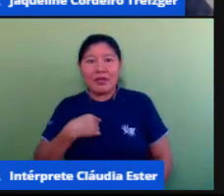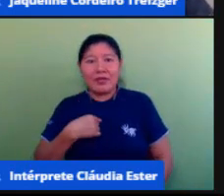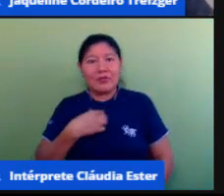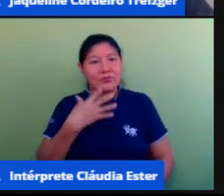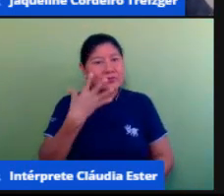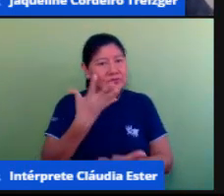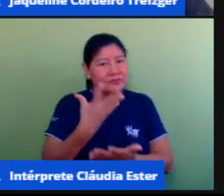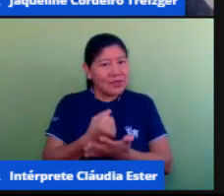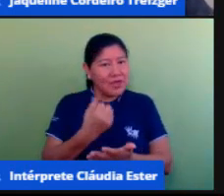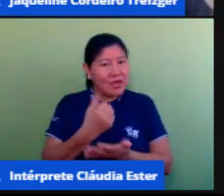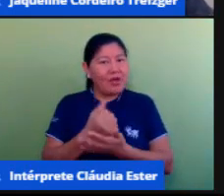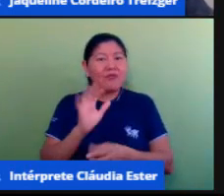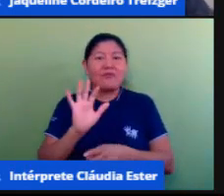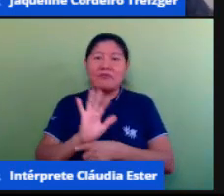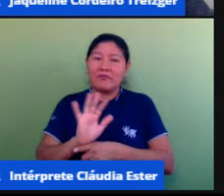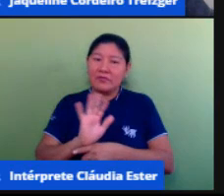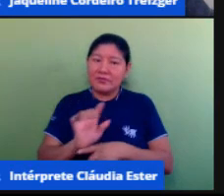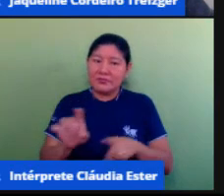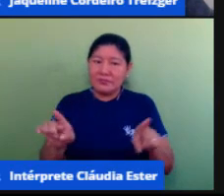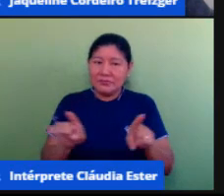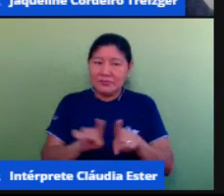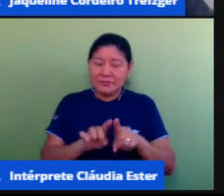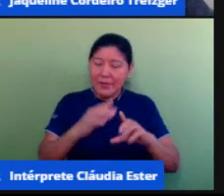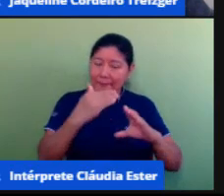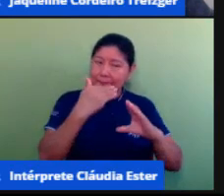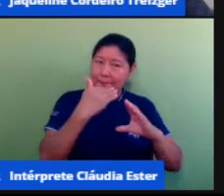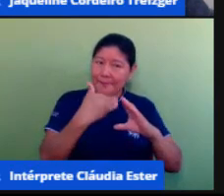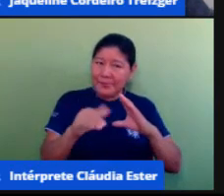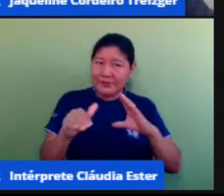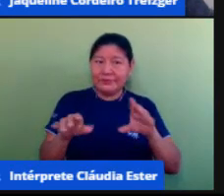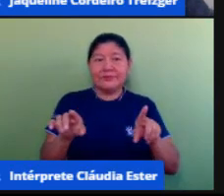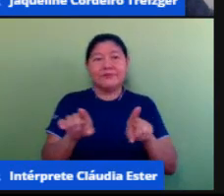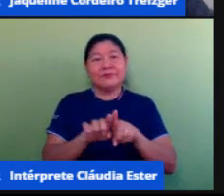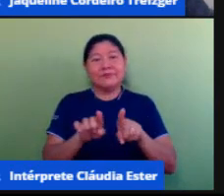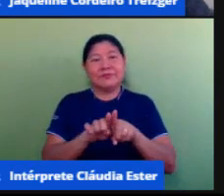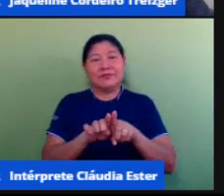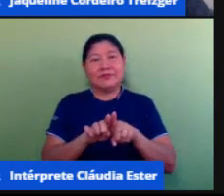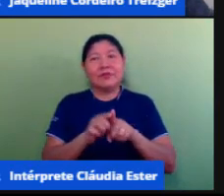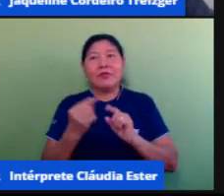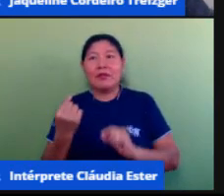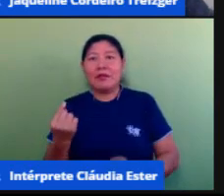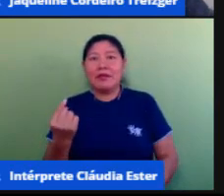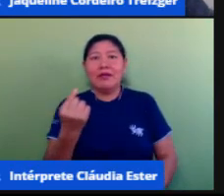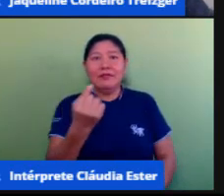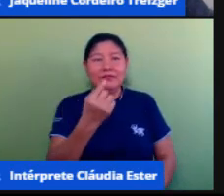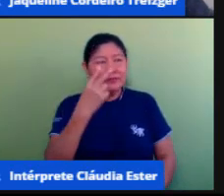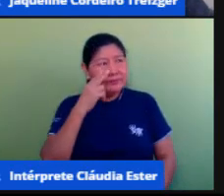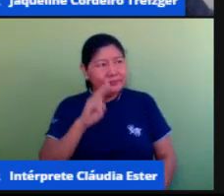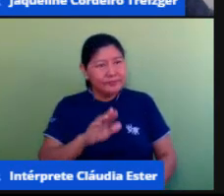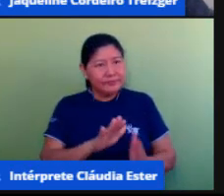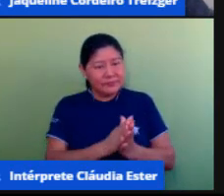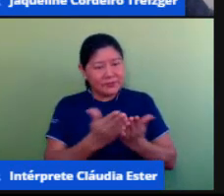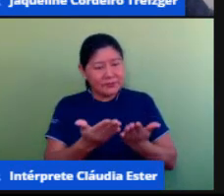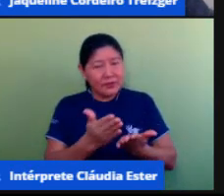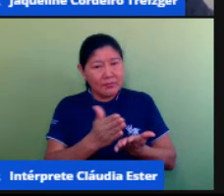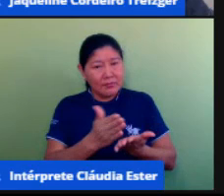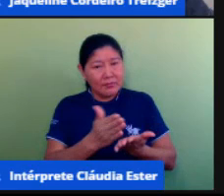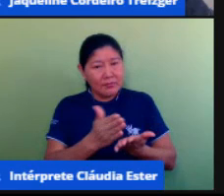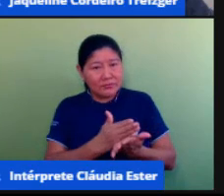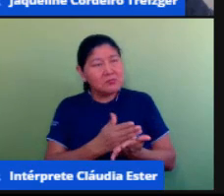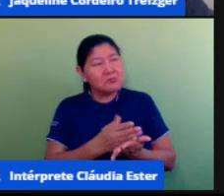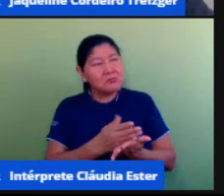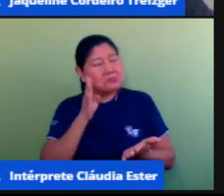ainda depois explico cada exercício da apostila que vai ser feito. A coordenadora do ano passado até olhou